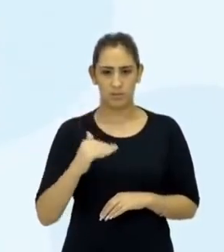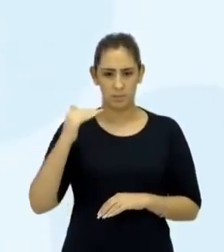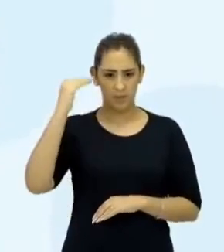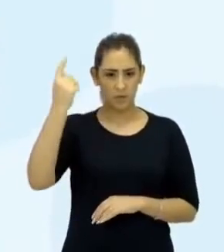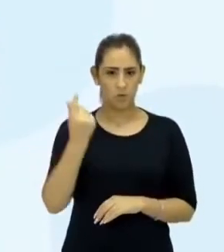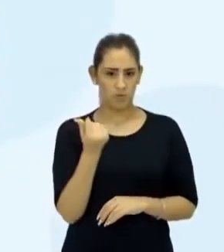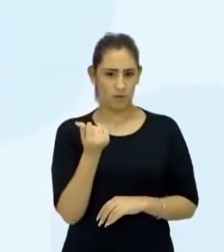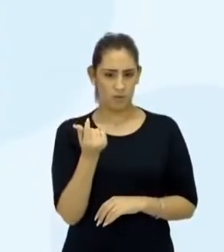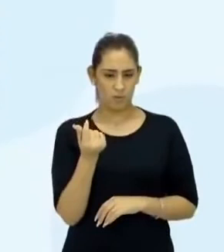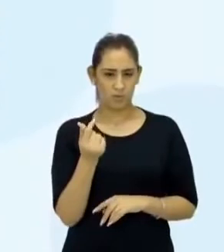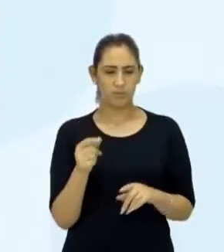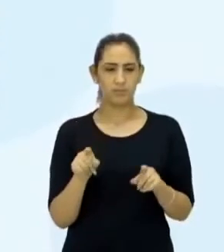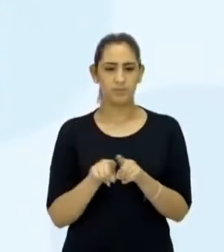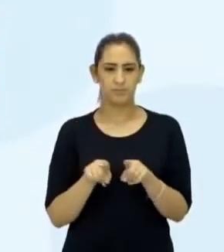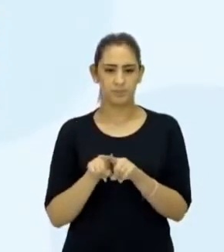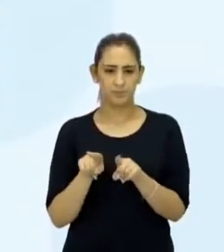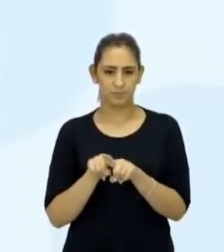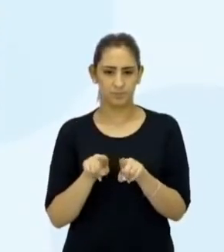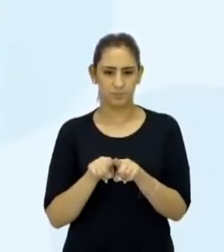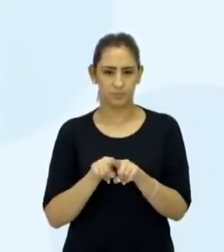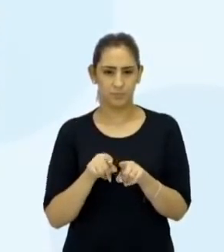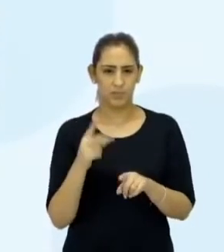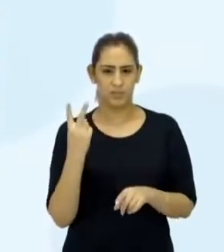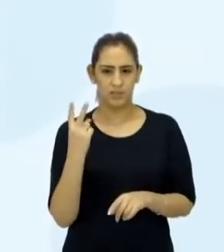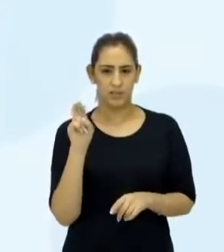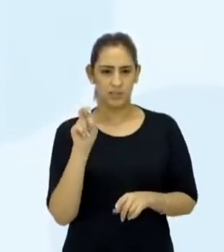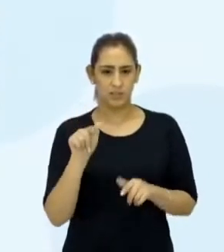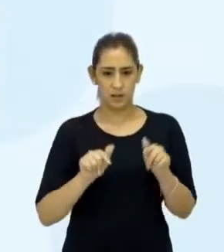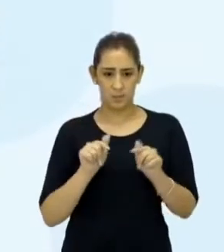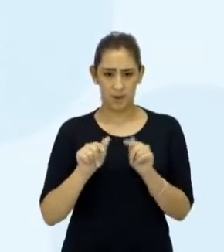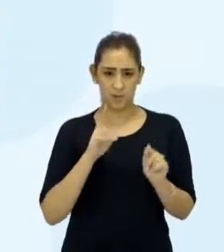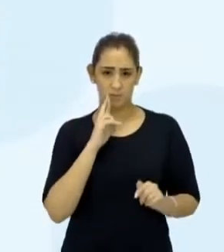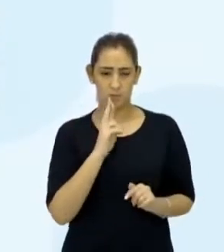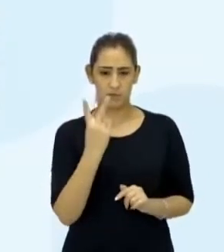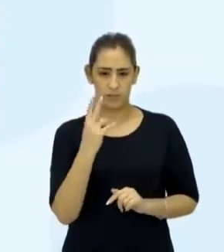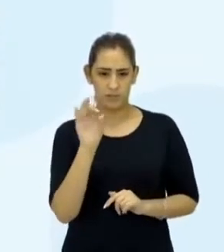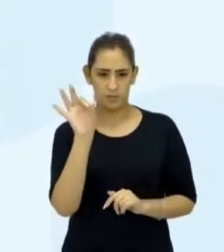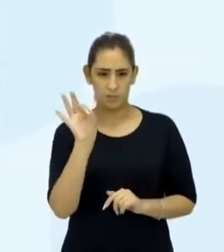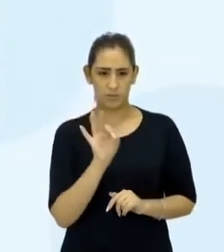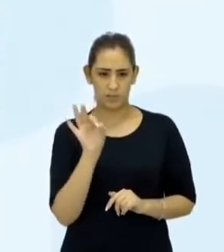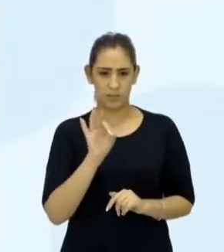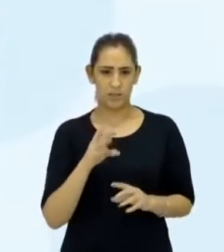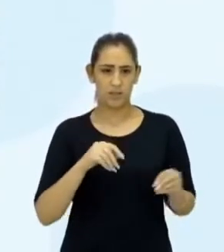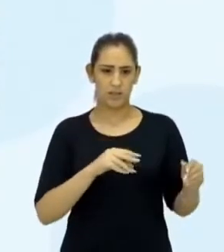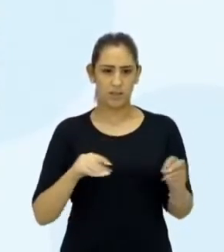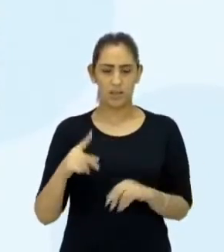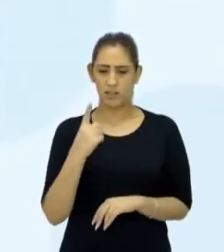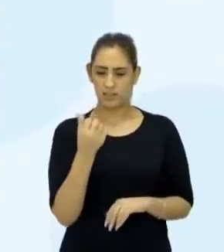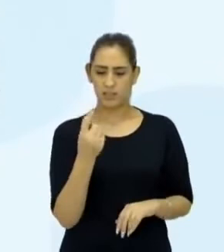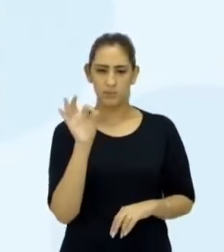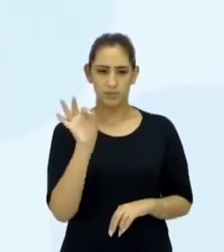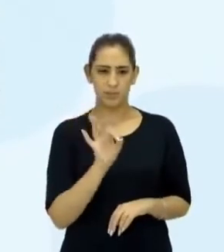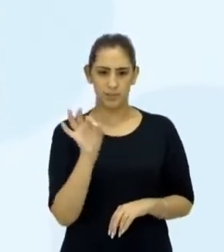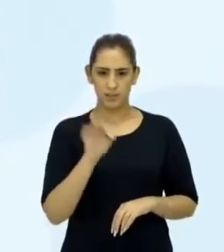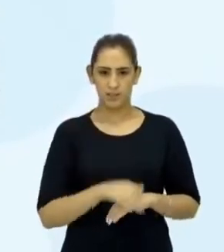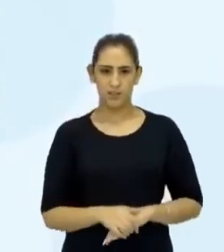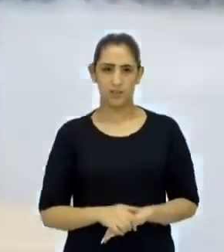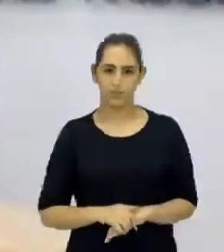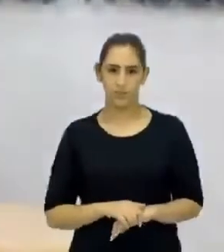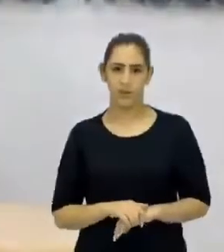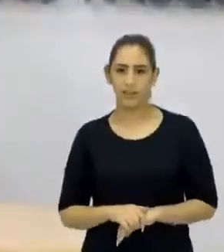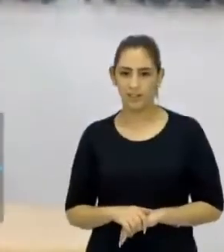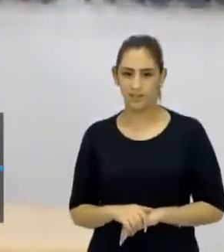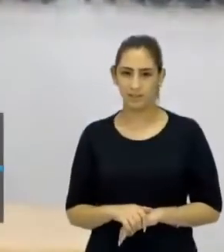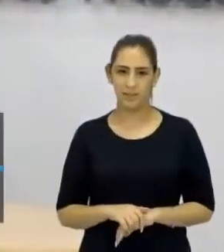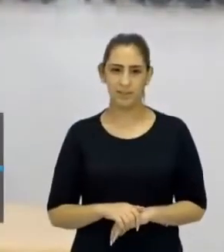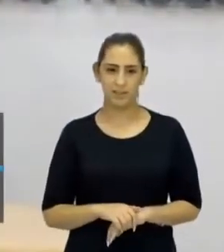agrícola, enquanto o trabalho respondeu por 25% e a terra por 16%. A gente observa que a